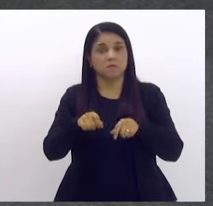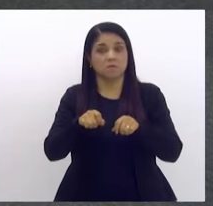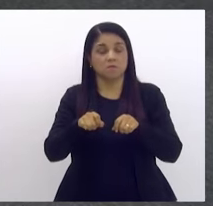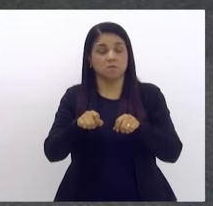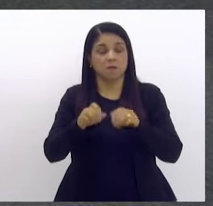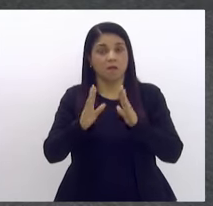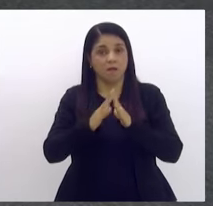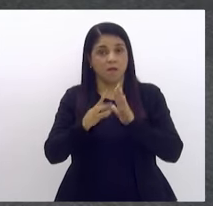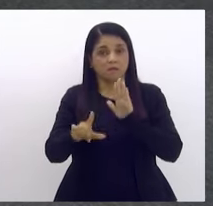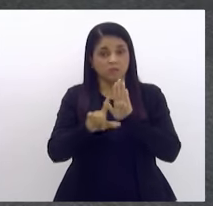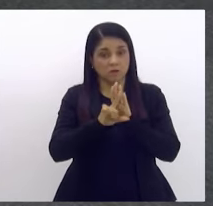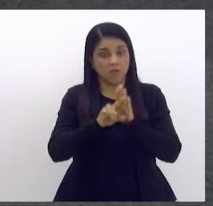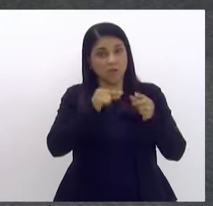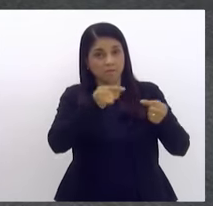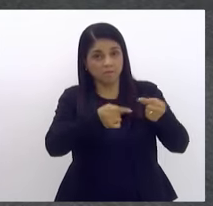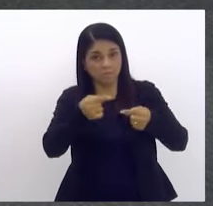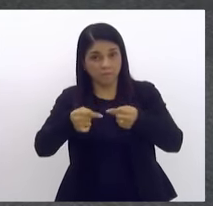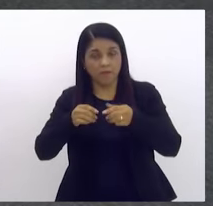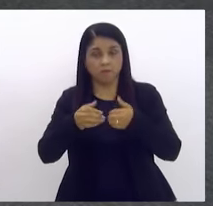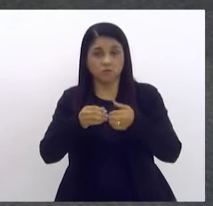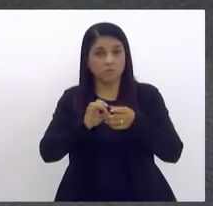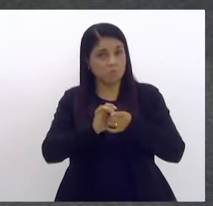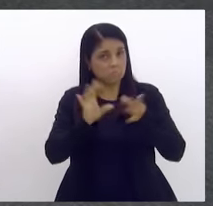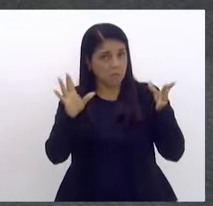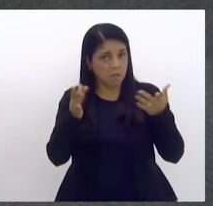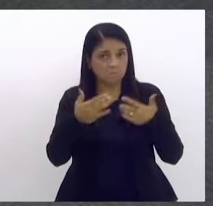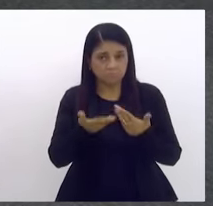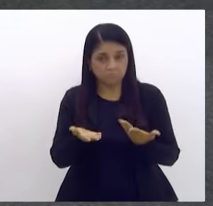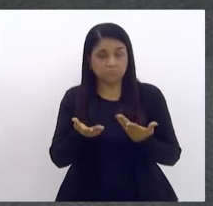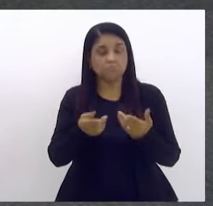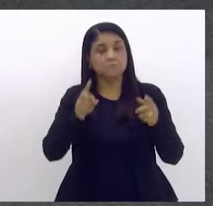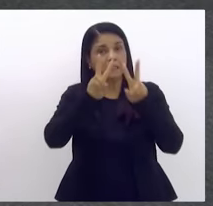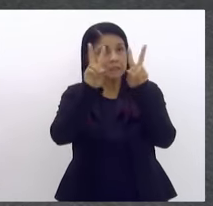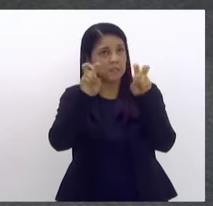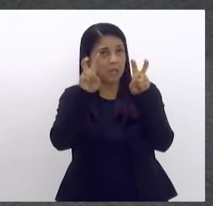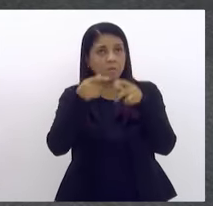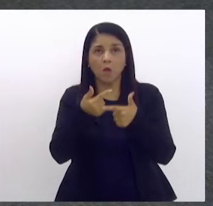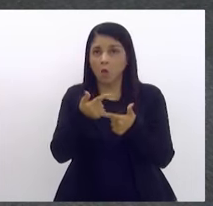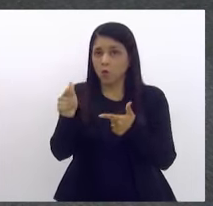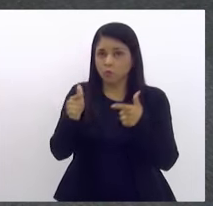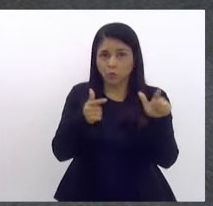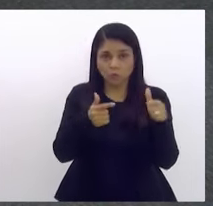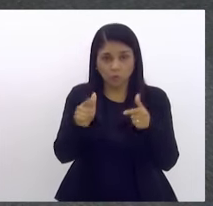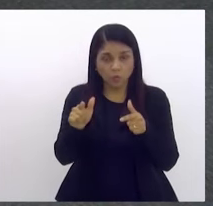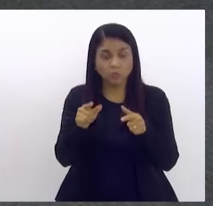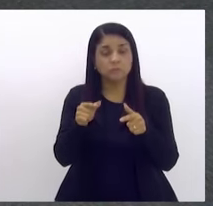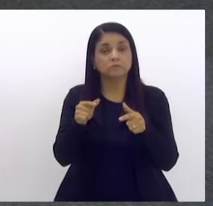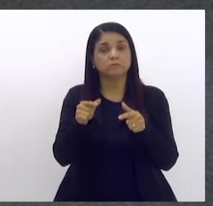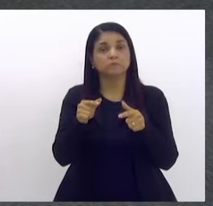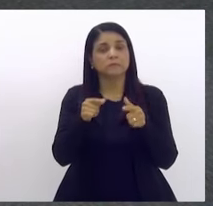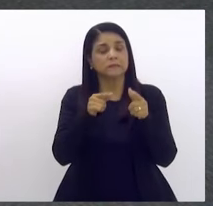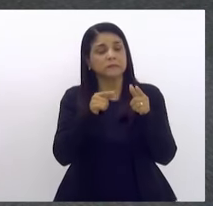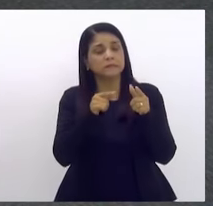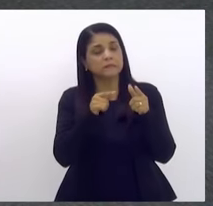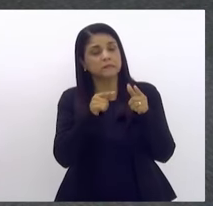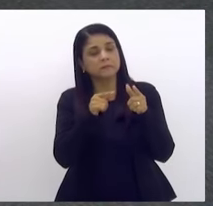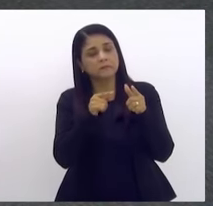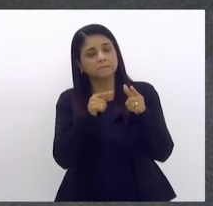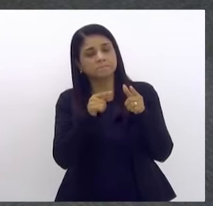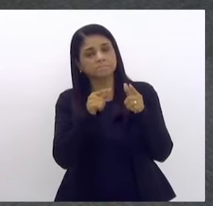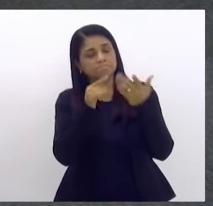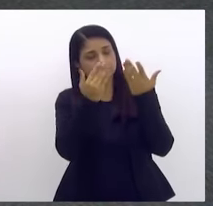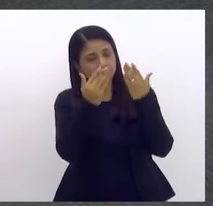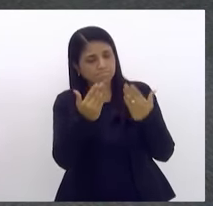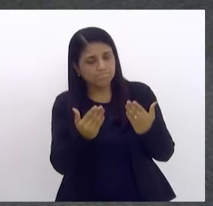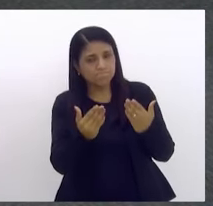esse debate, e há outros temas que precisam, talvez, serem examinados de uma forma